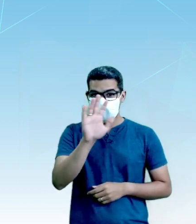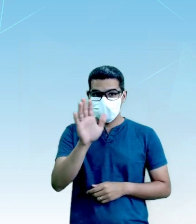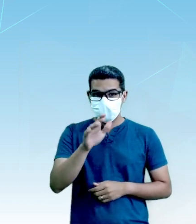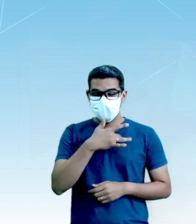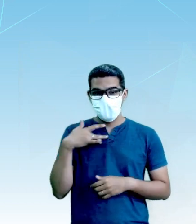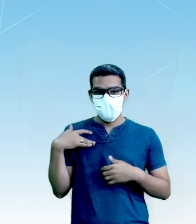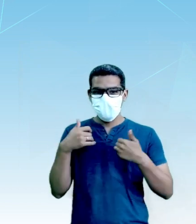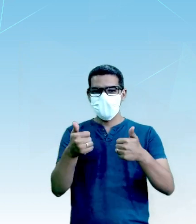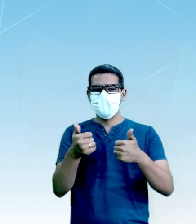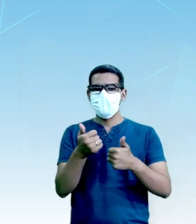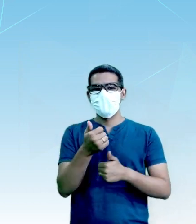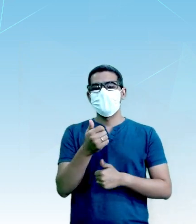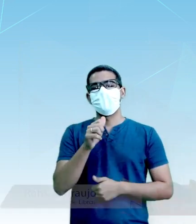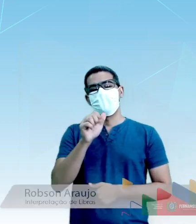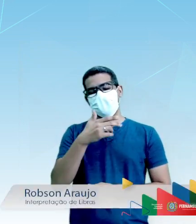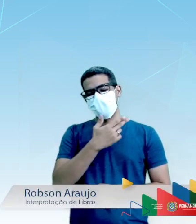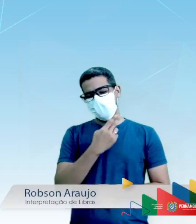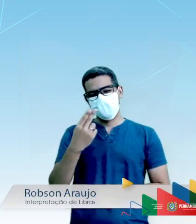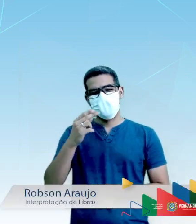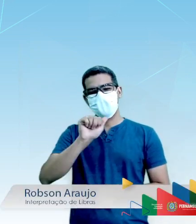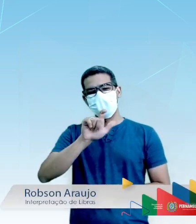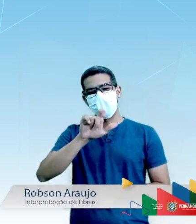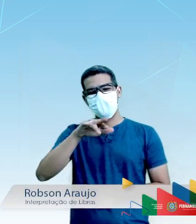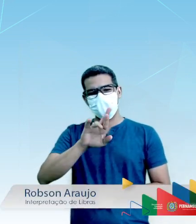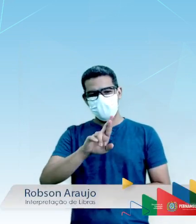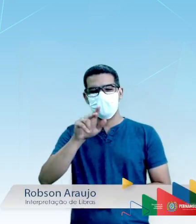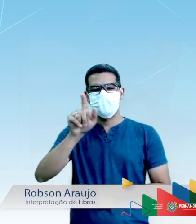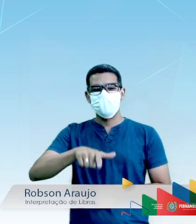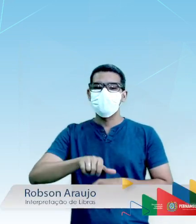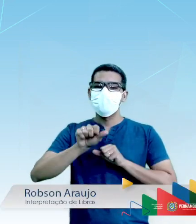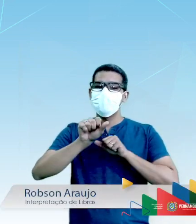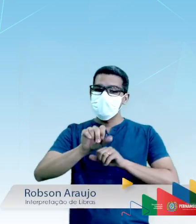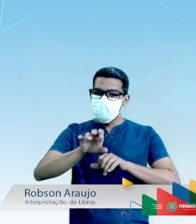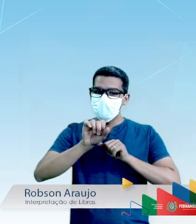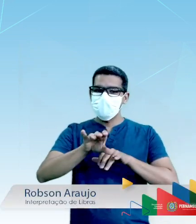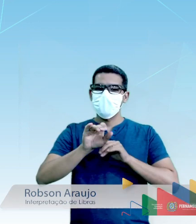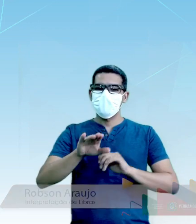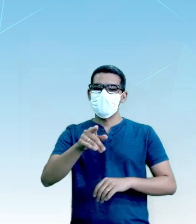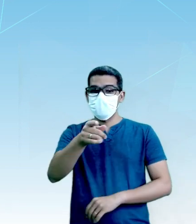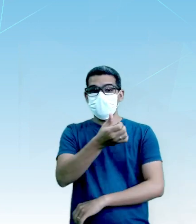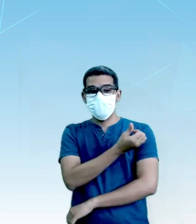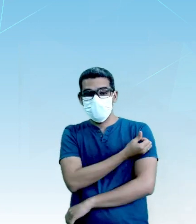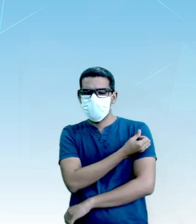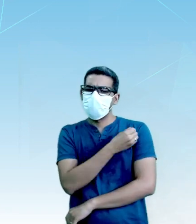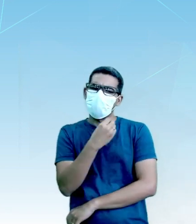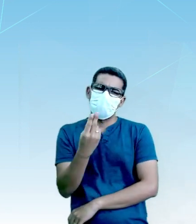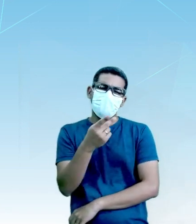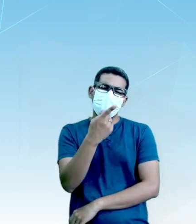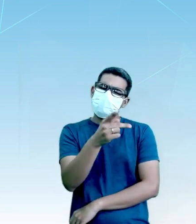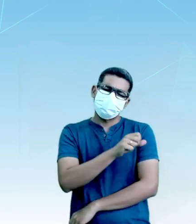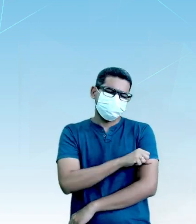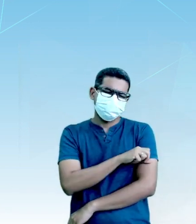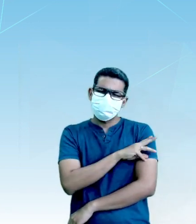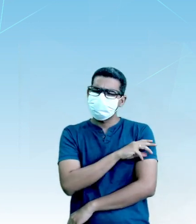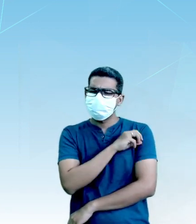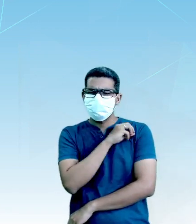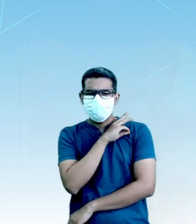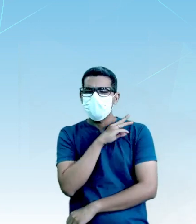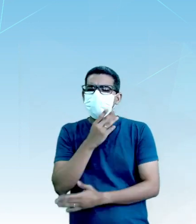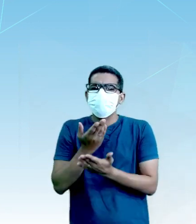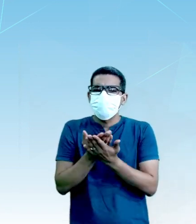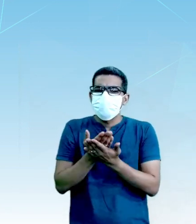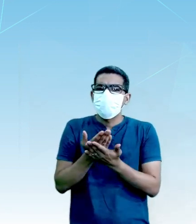Olá, tudo bem? Professor Almir Serpa aqui para mais uma videoaula com você do sexto ano, ou você que está nos assistindo para fazer